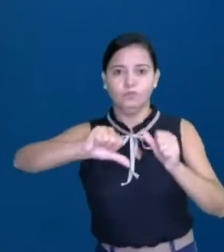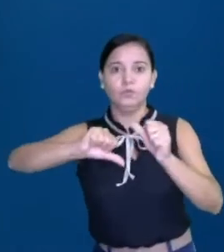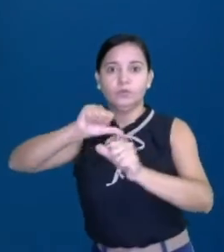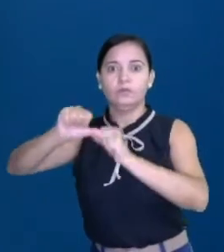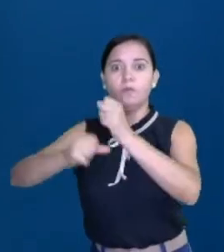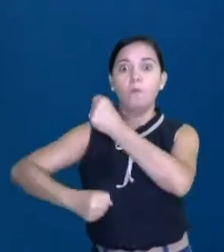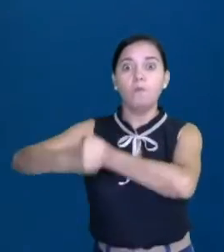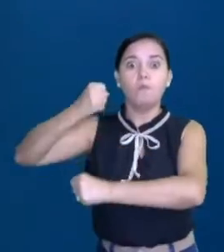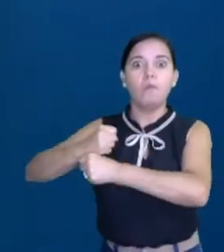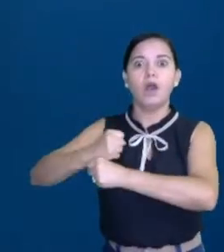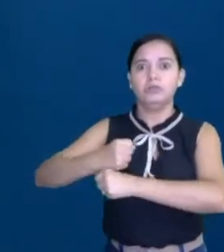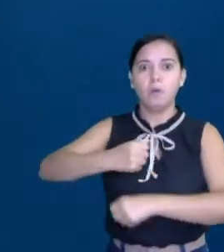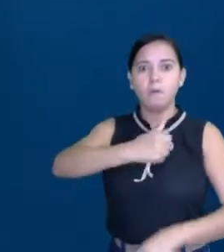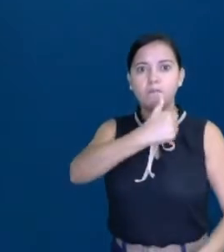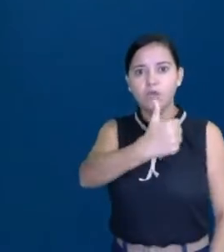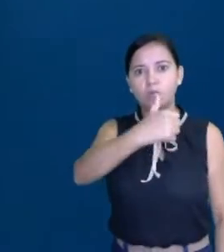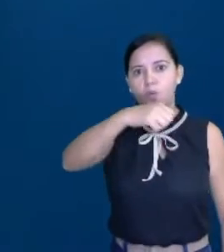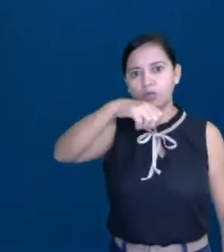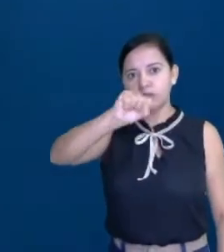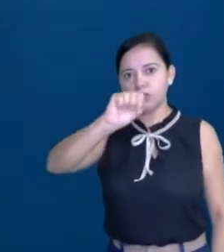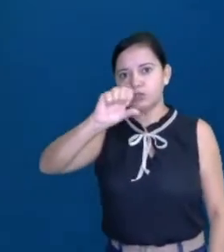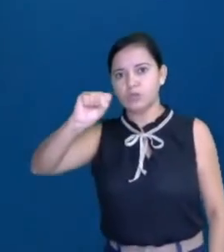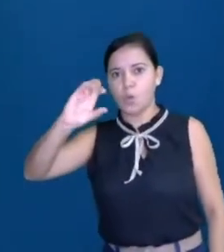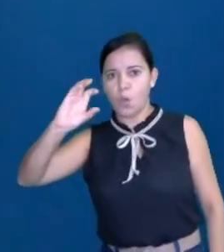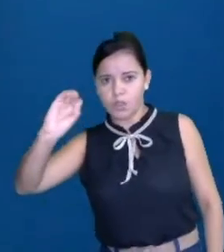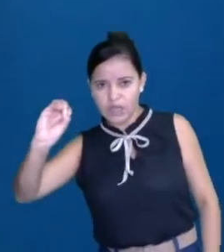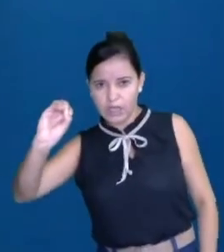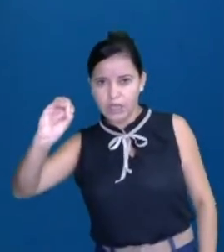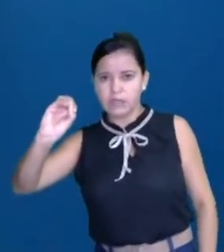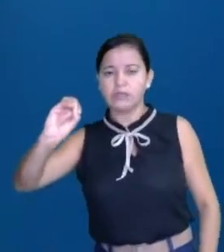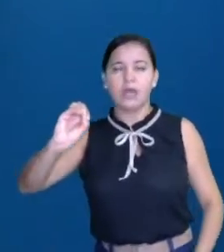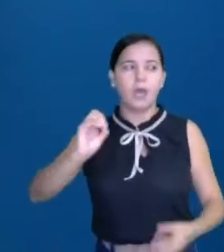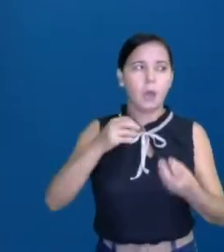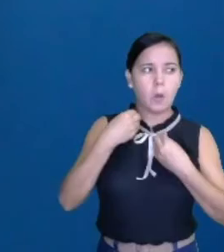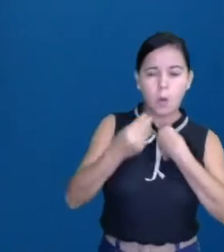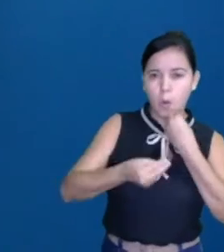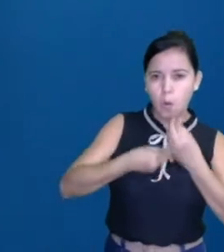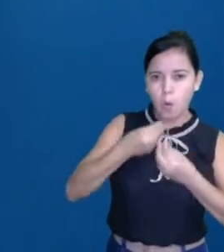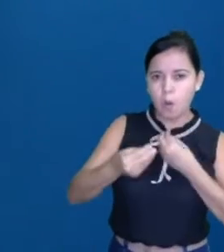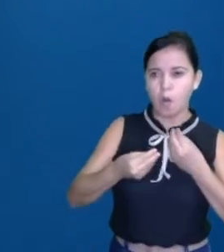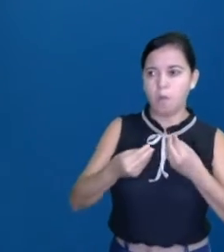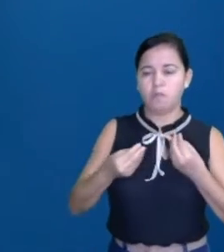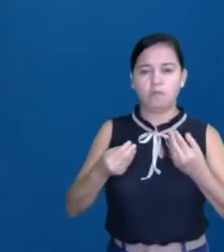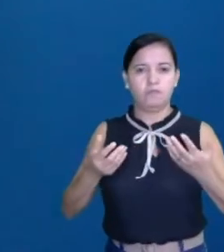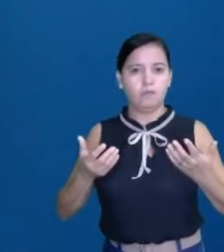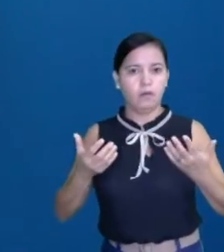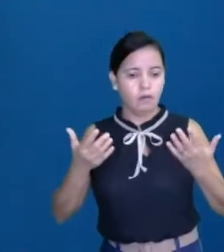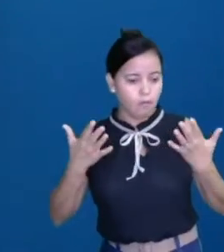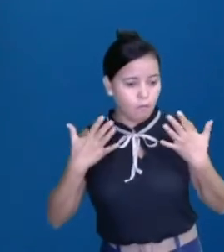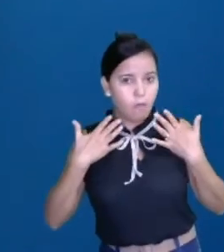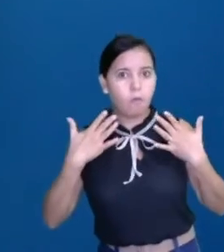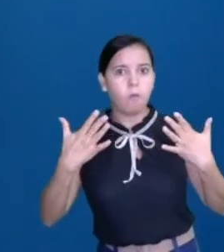década de 1880, essa seria mais ou menos a nossa realidade de como estaria esse calor, né, esse efeito estufa. E veja agora